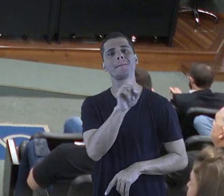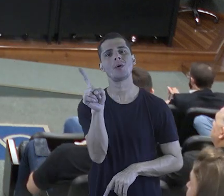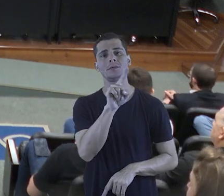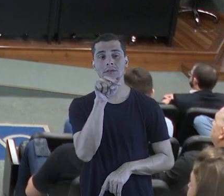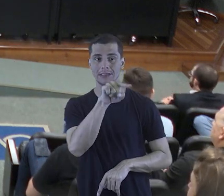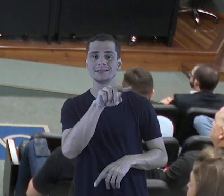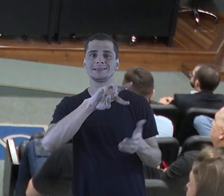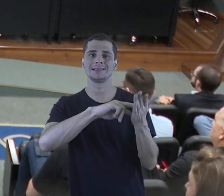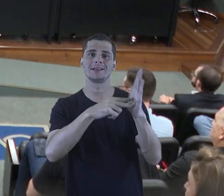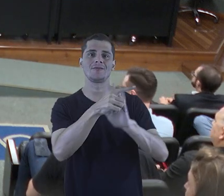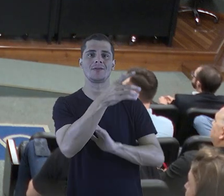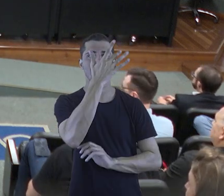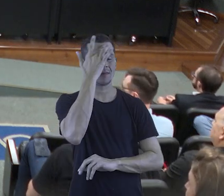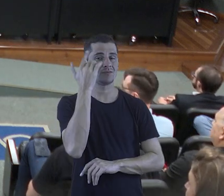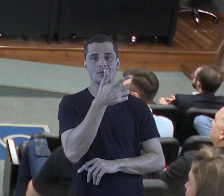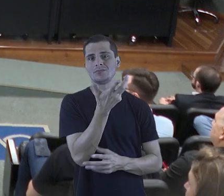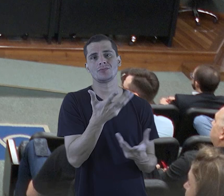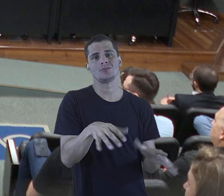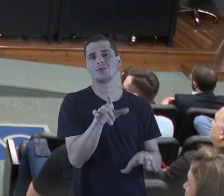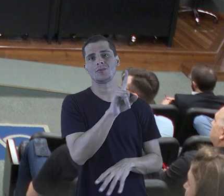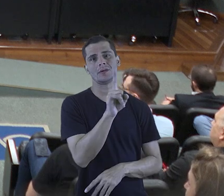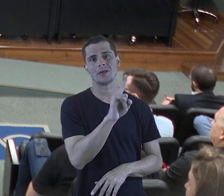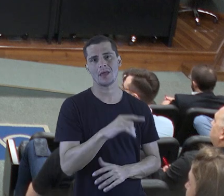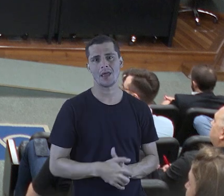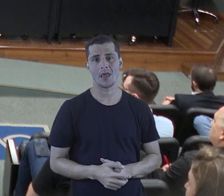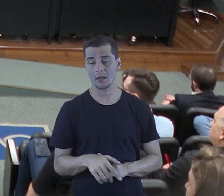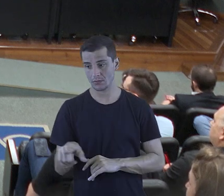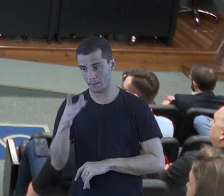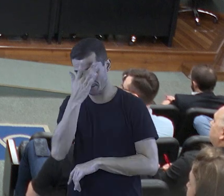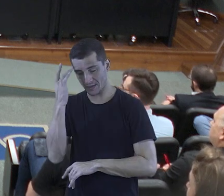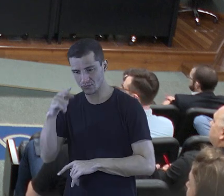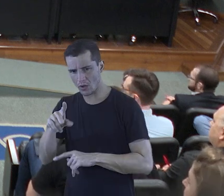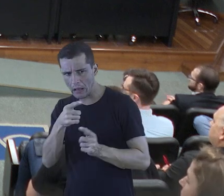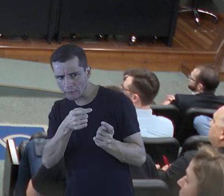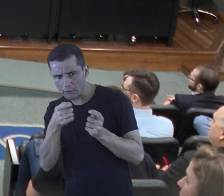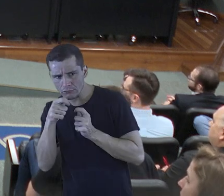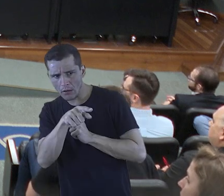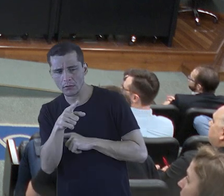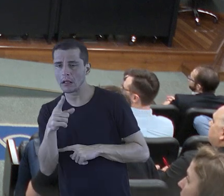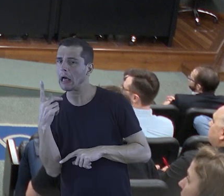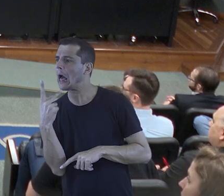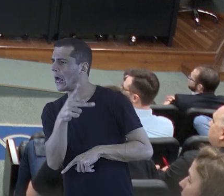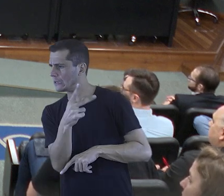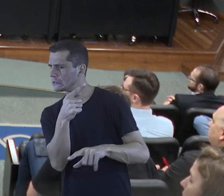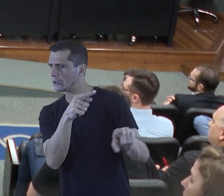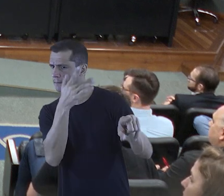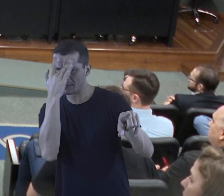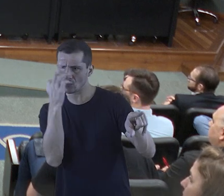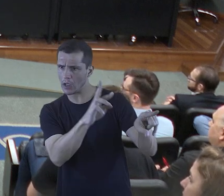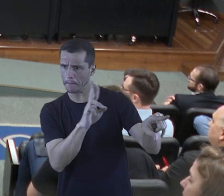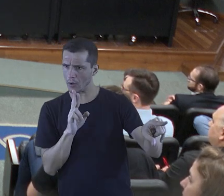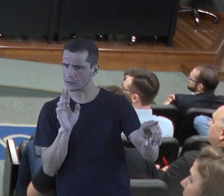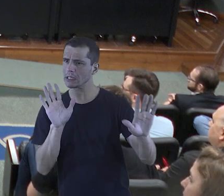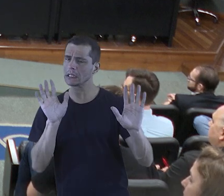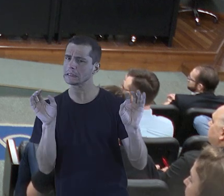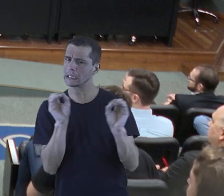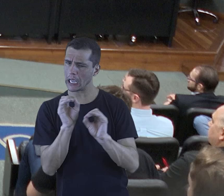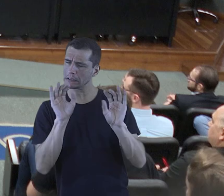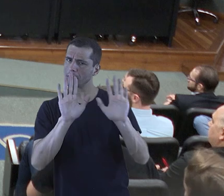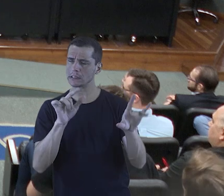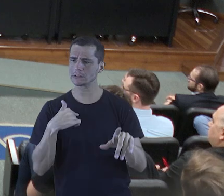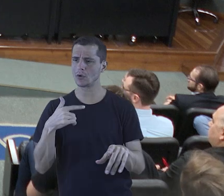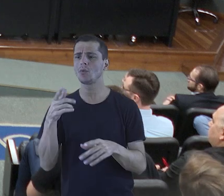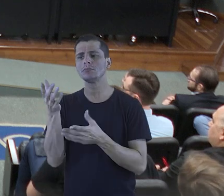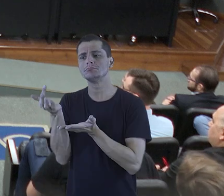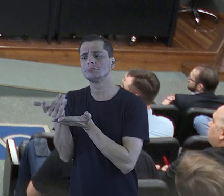não tem como controlador como provar. E como a responsabilidade é tua, controlador, vamos pensar do lado da Assembleia